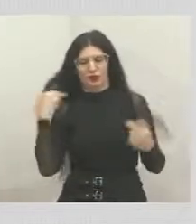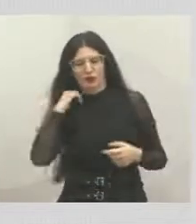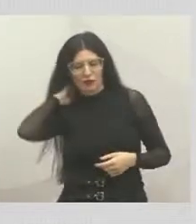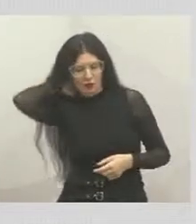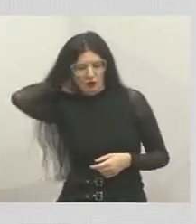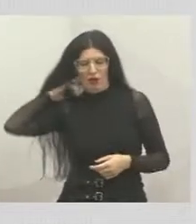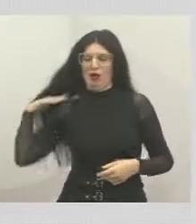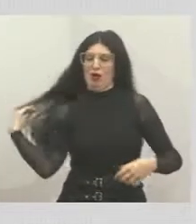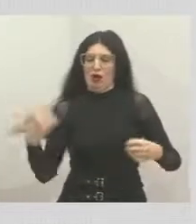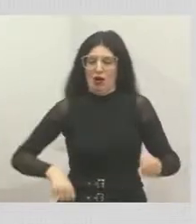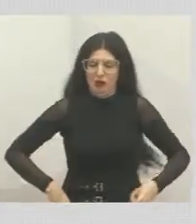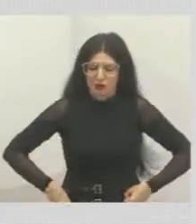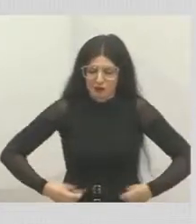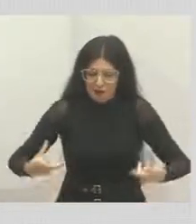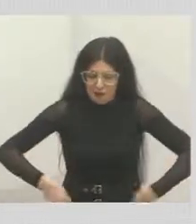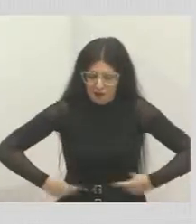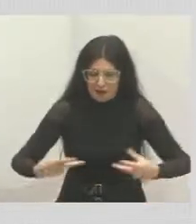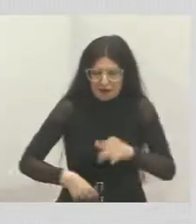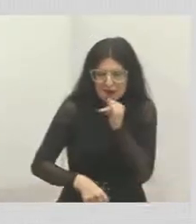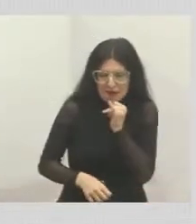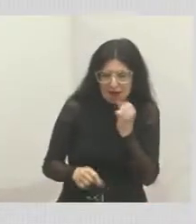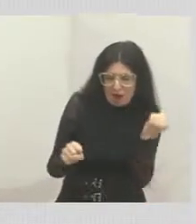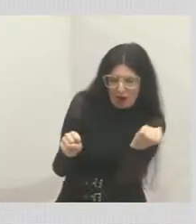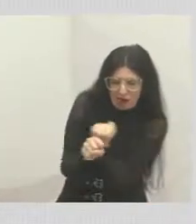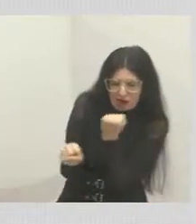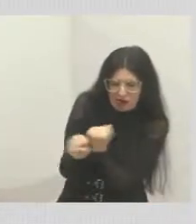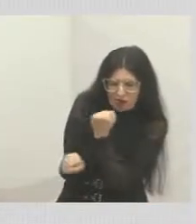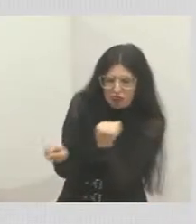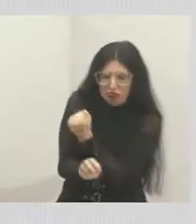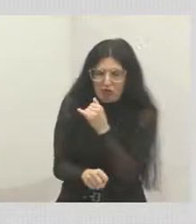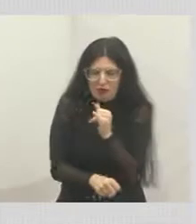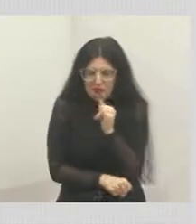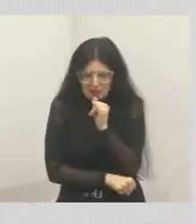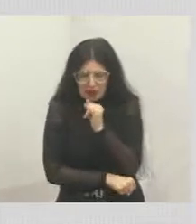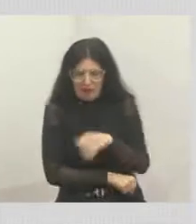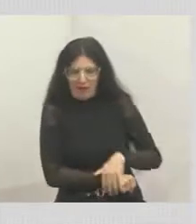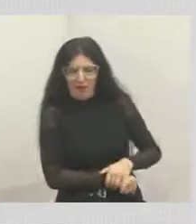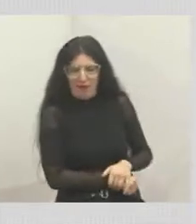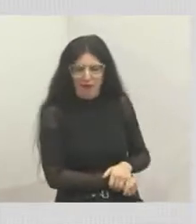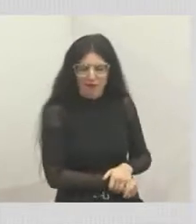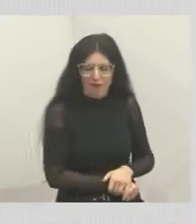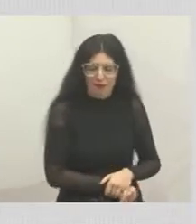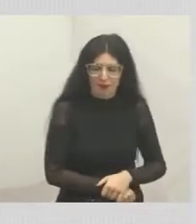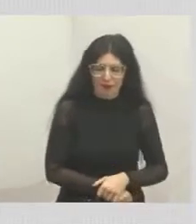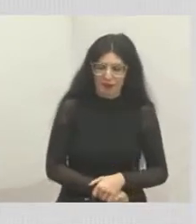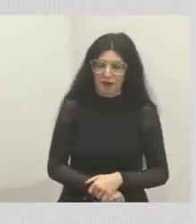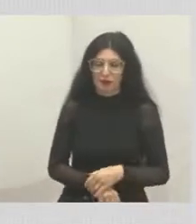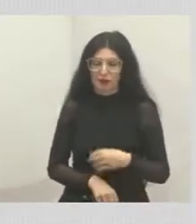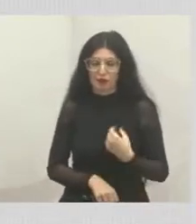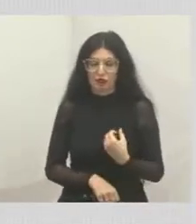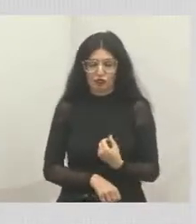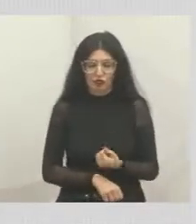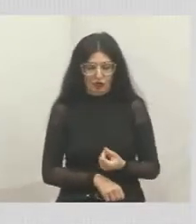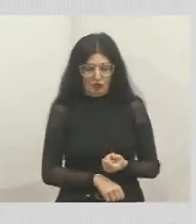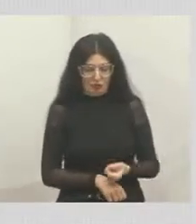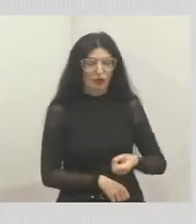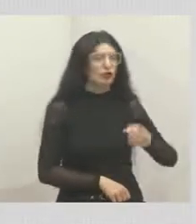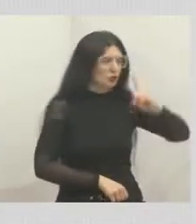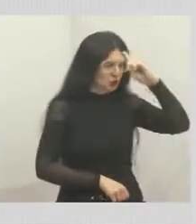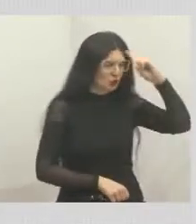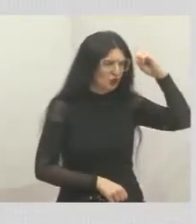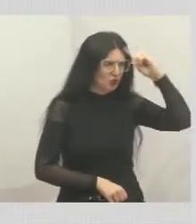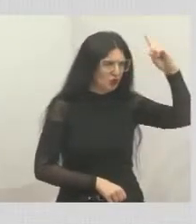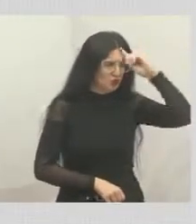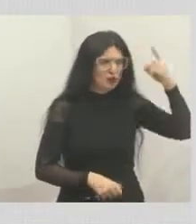Agora, despesa de capital. Só para entender a diferença, o que falamos agora, despesa corrente, é a despesa do dia a